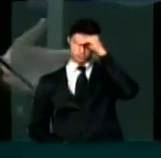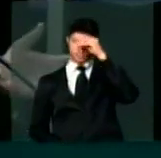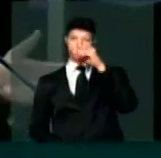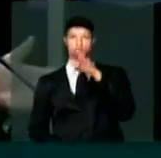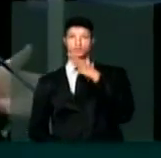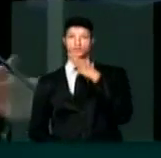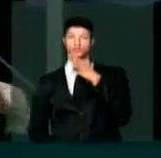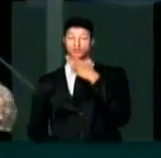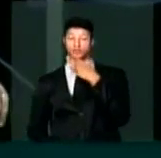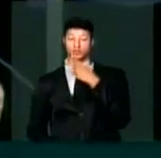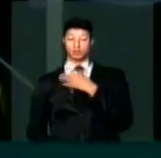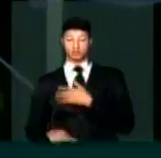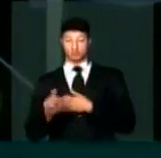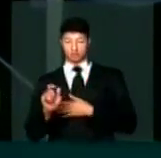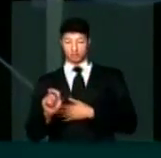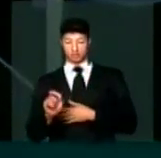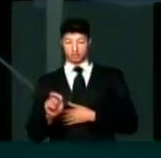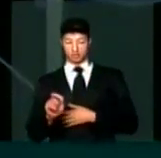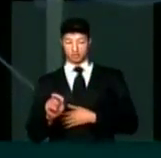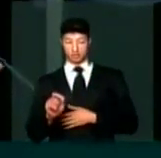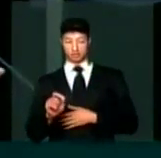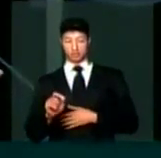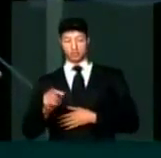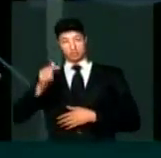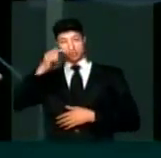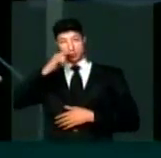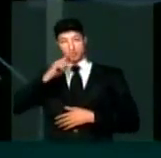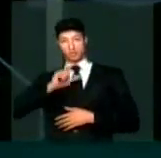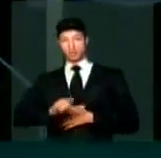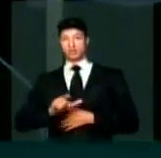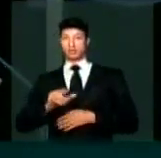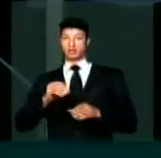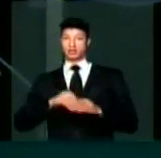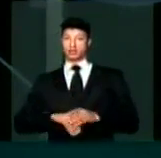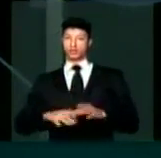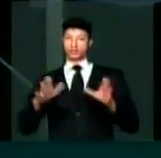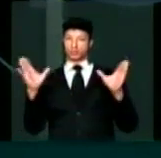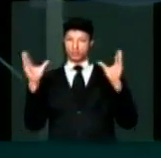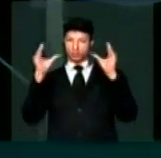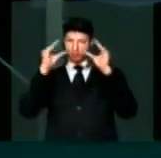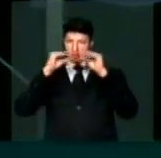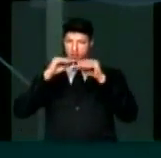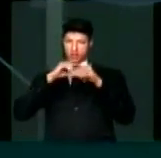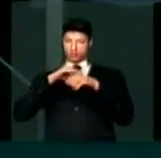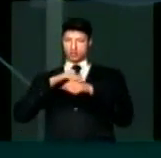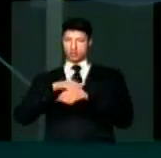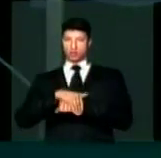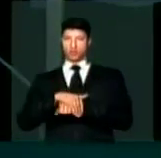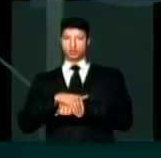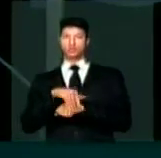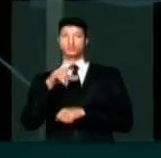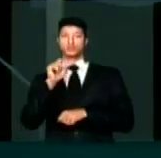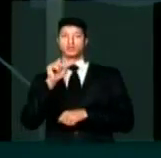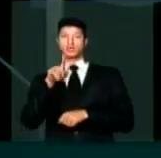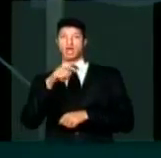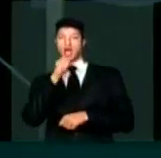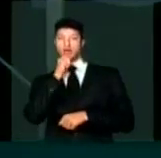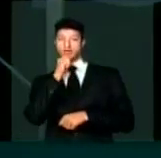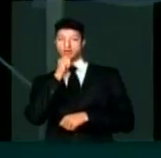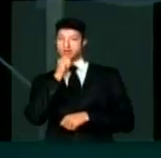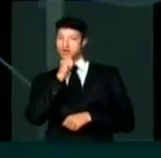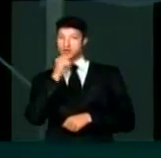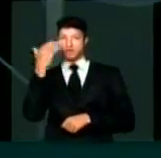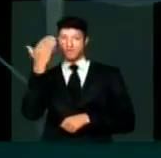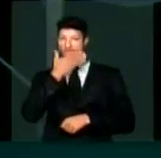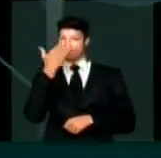o conhecimento que se conquista na escuridão da noite daquilo que ainda